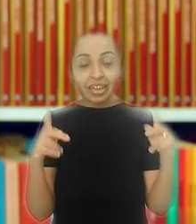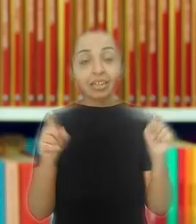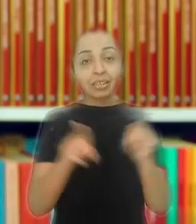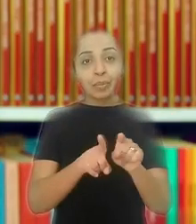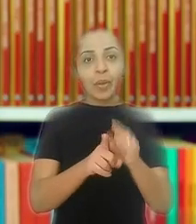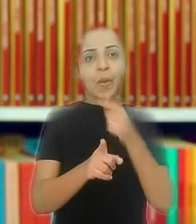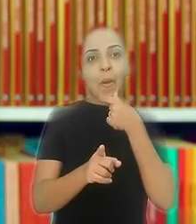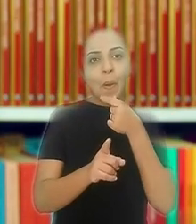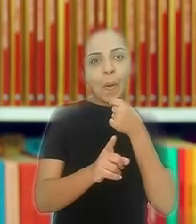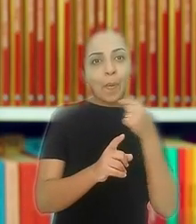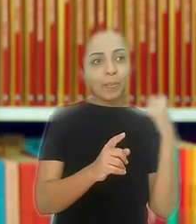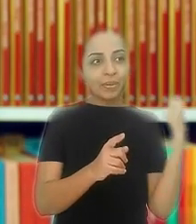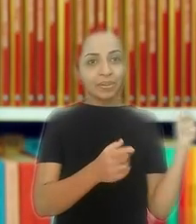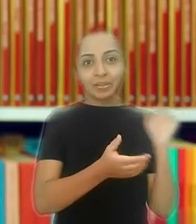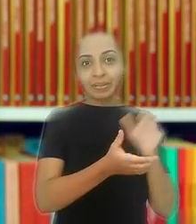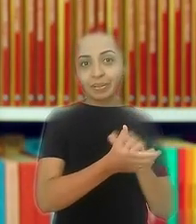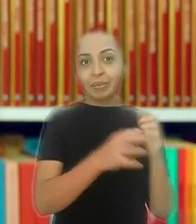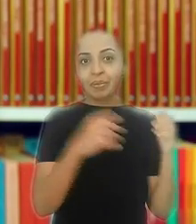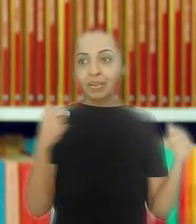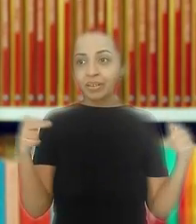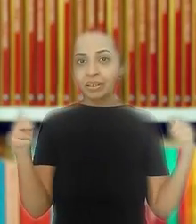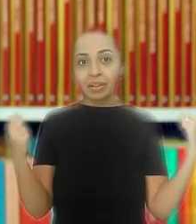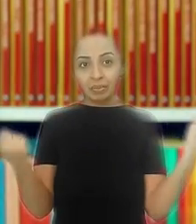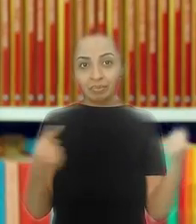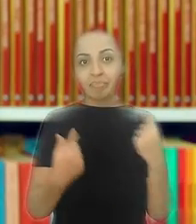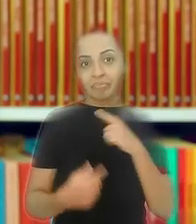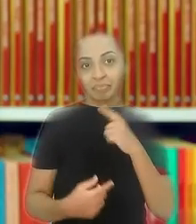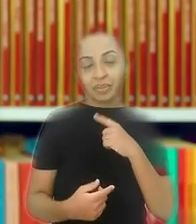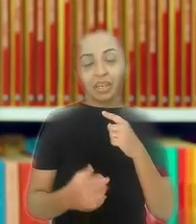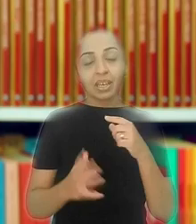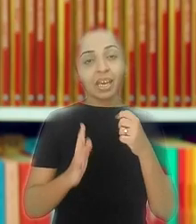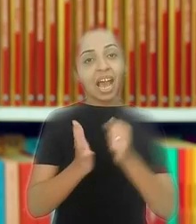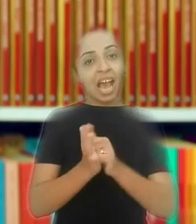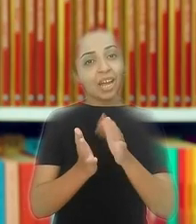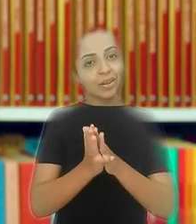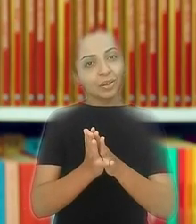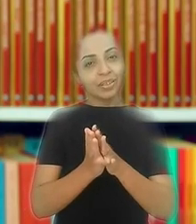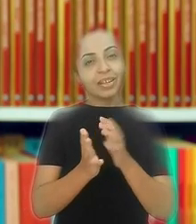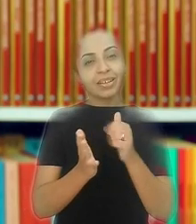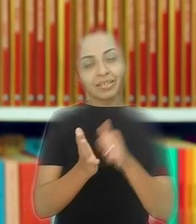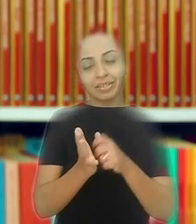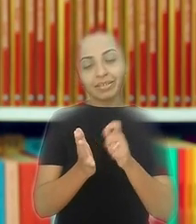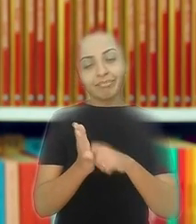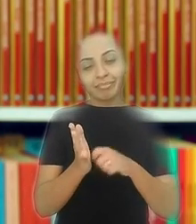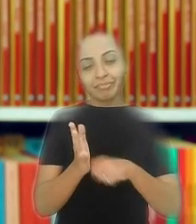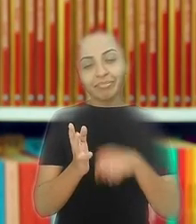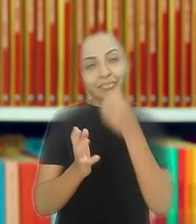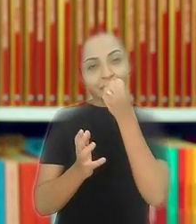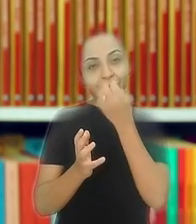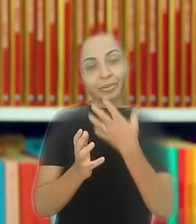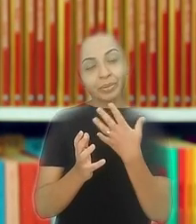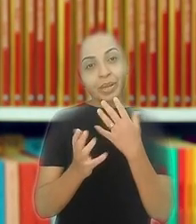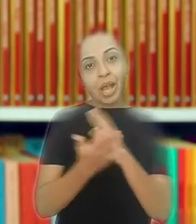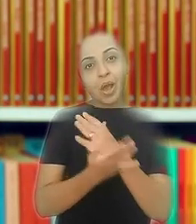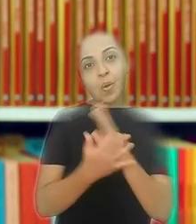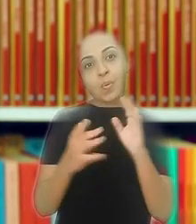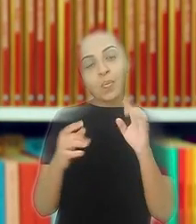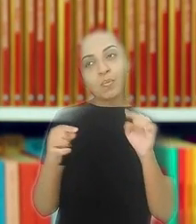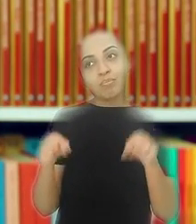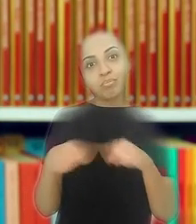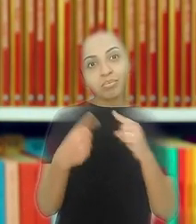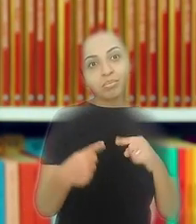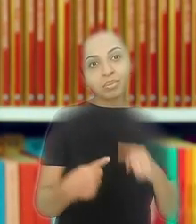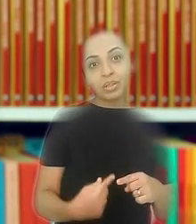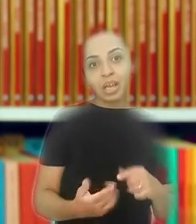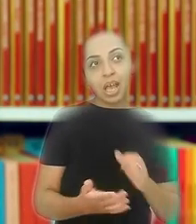né Fale o vídeo também tem muitas anotações sobre esse livro eu acho que é interessante a gente abordar algumas